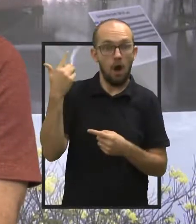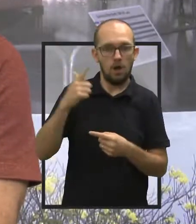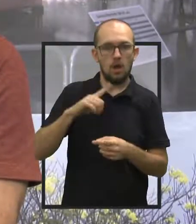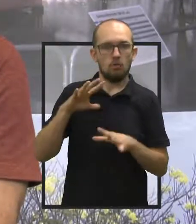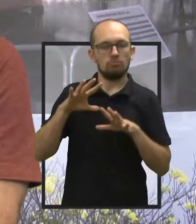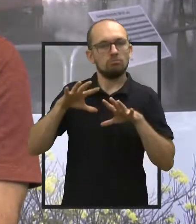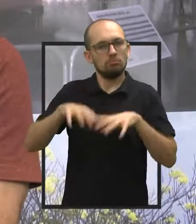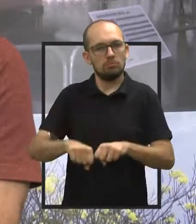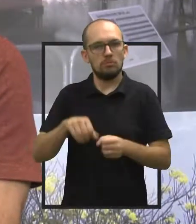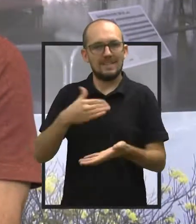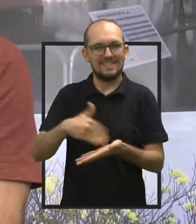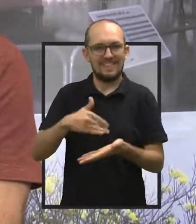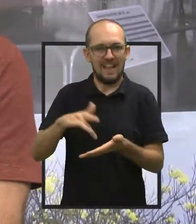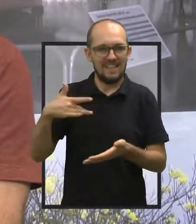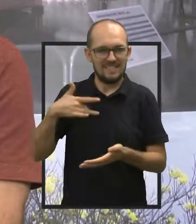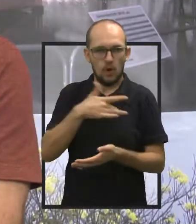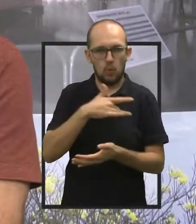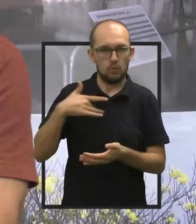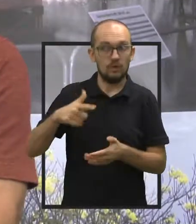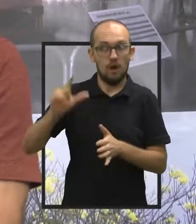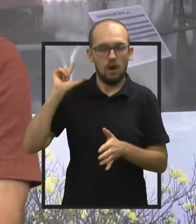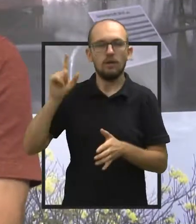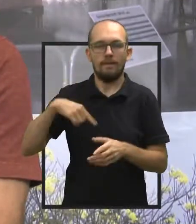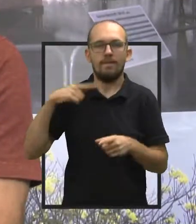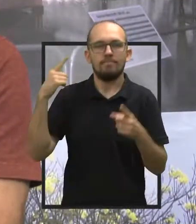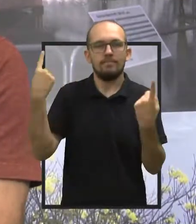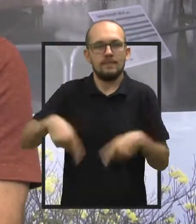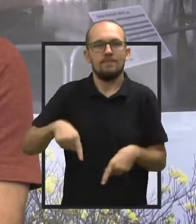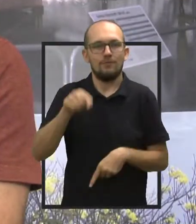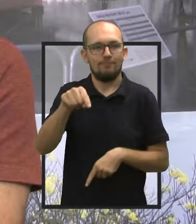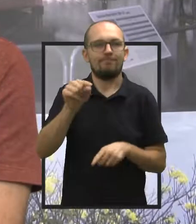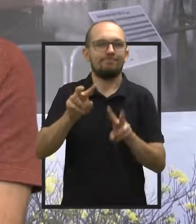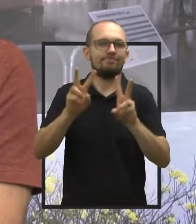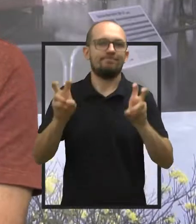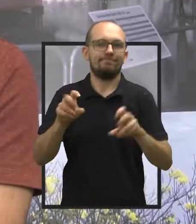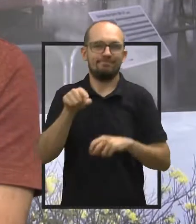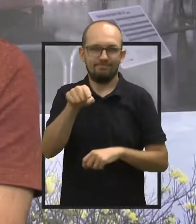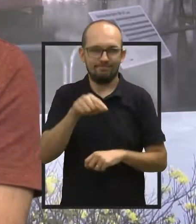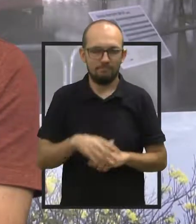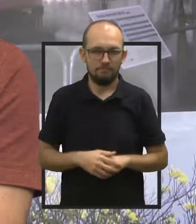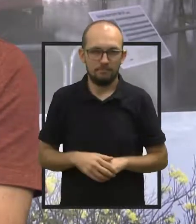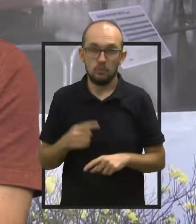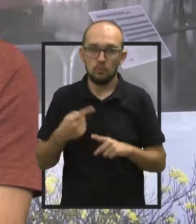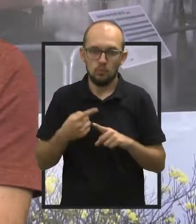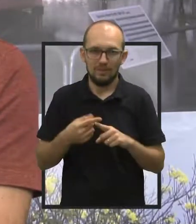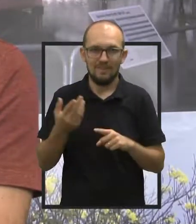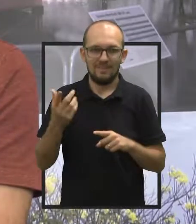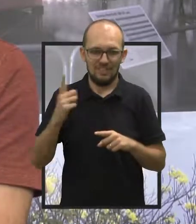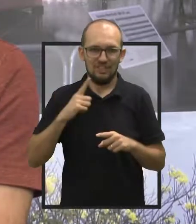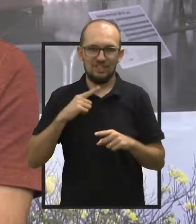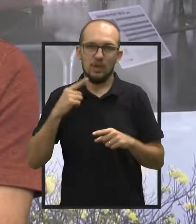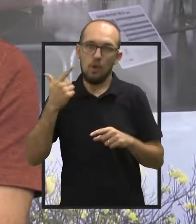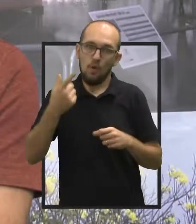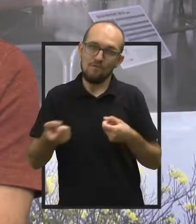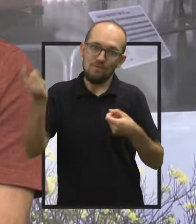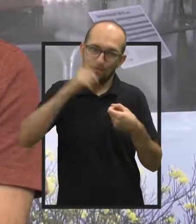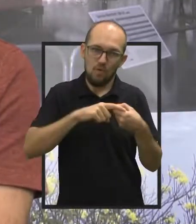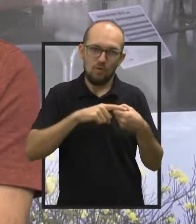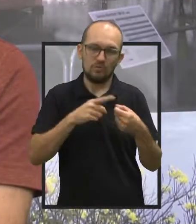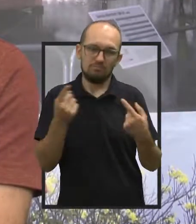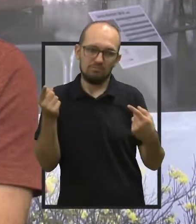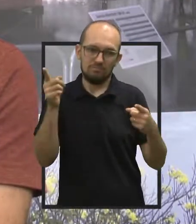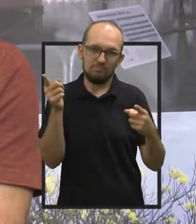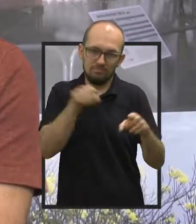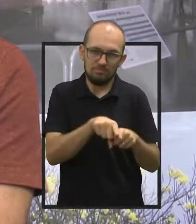Saúde, um dos desafios nossos era esse. Porque nós tínhamos ou renovava com a Santa Casa ou colocava a UPA